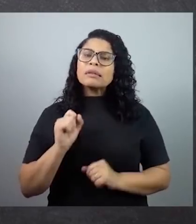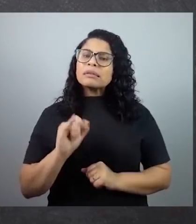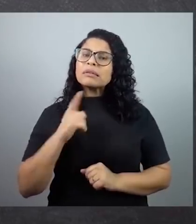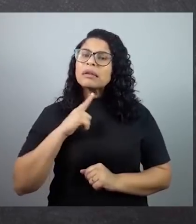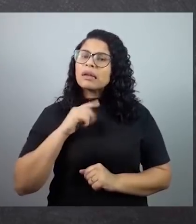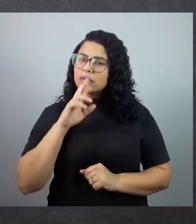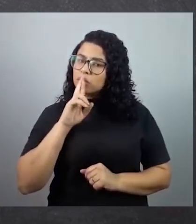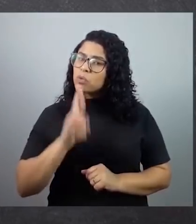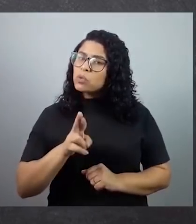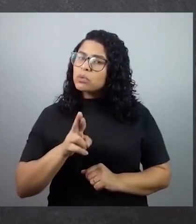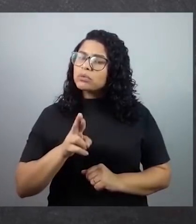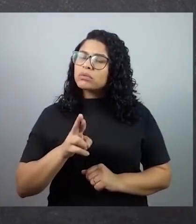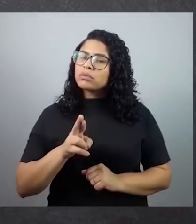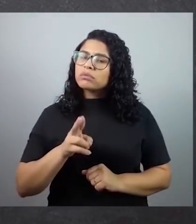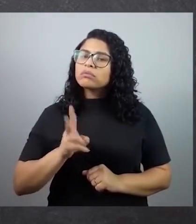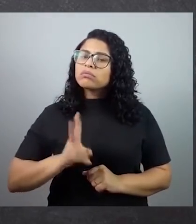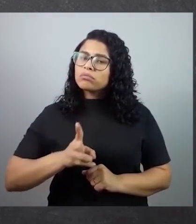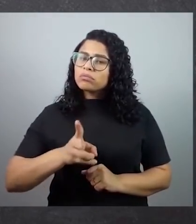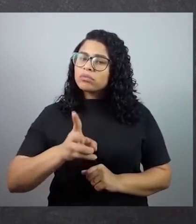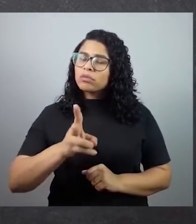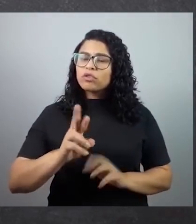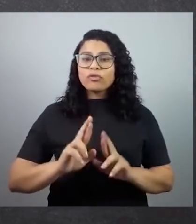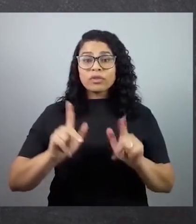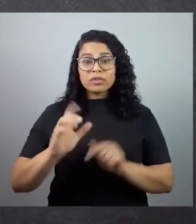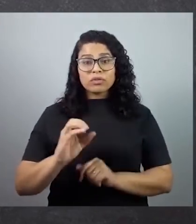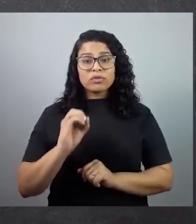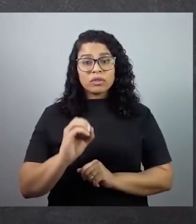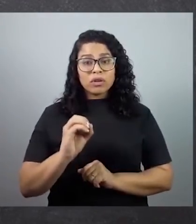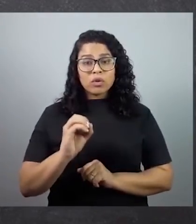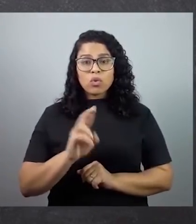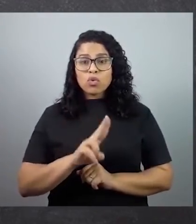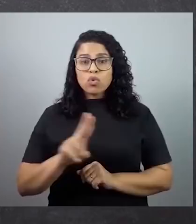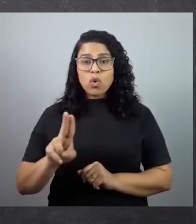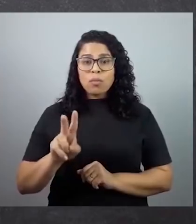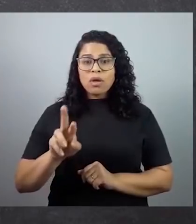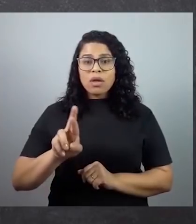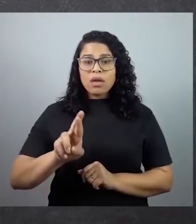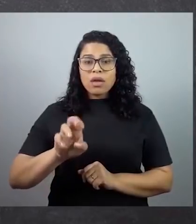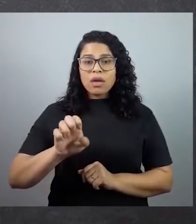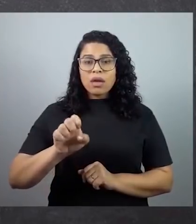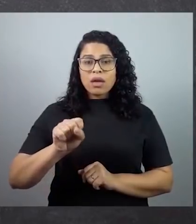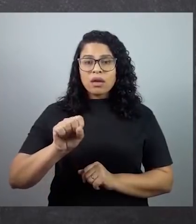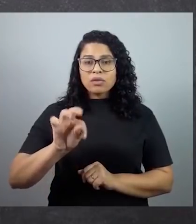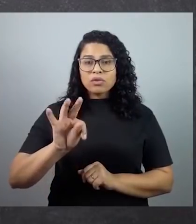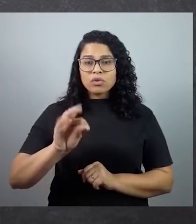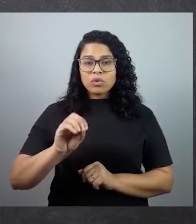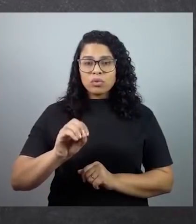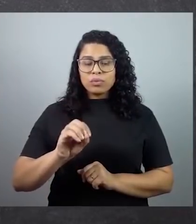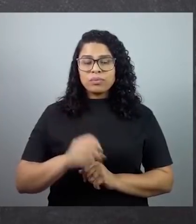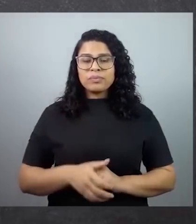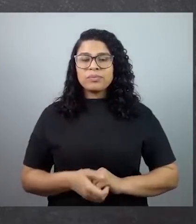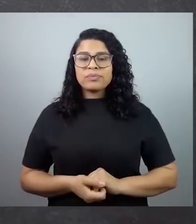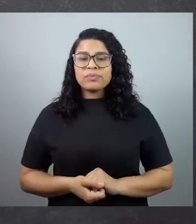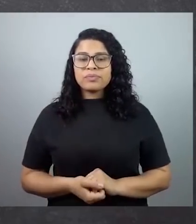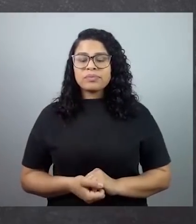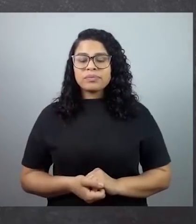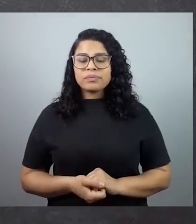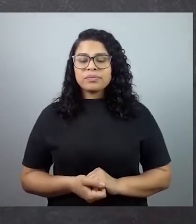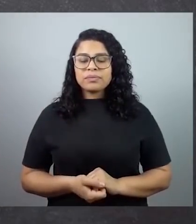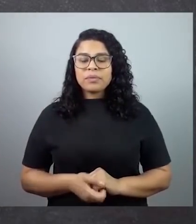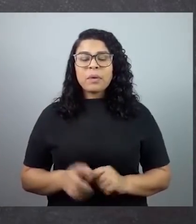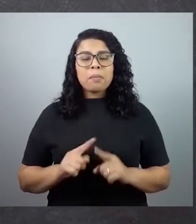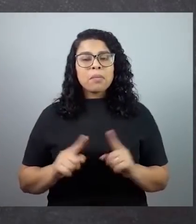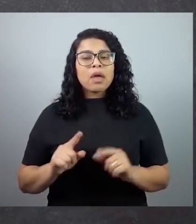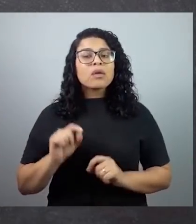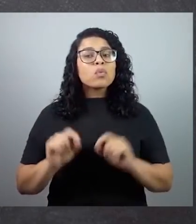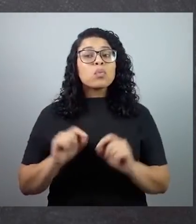ainda aqui um resultado que seja diferente de zero, nós vamos chamar esse resultado de resto. Mas para nós